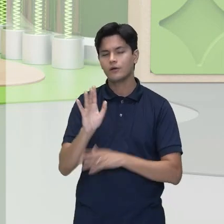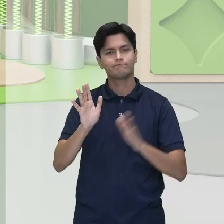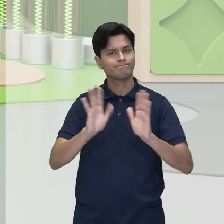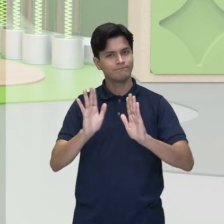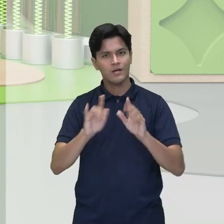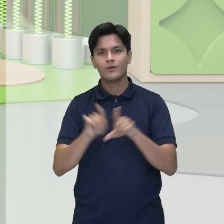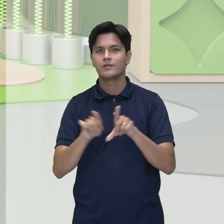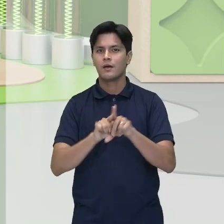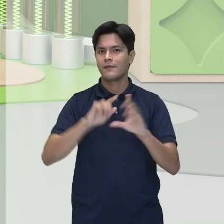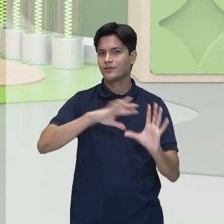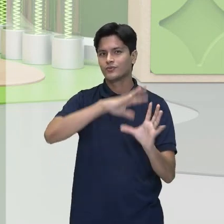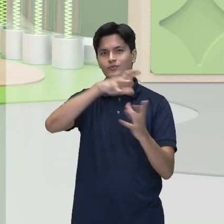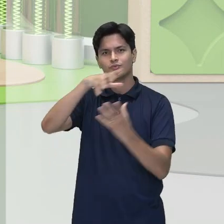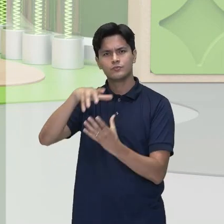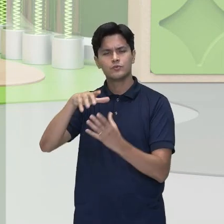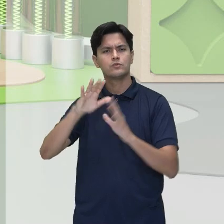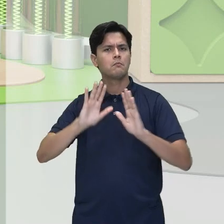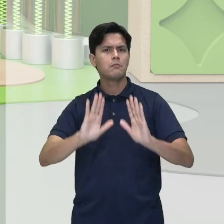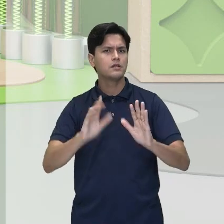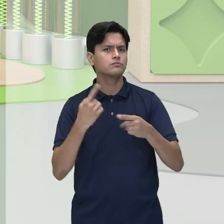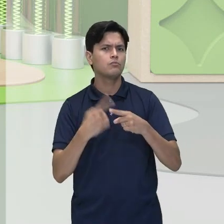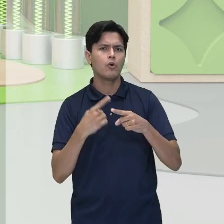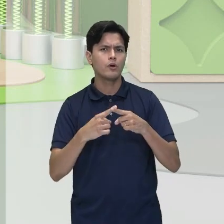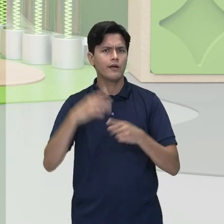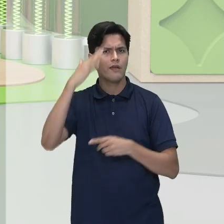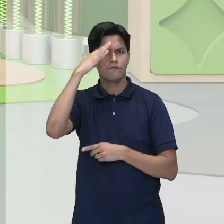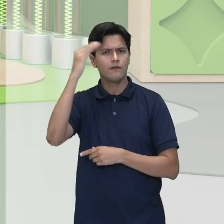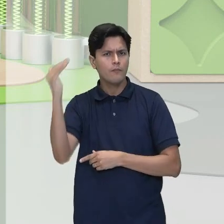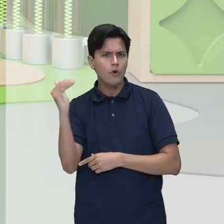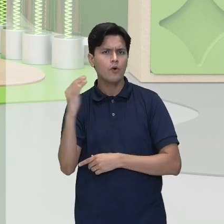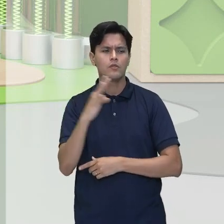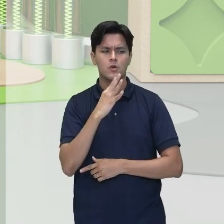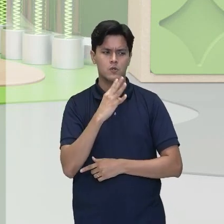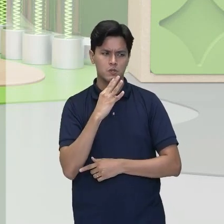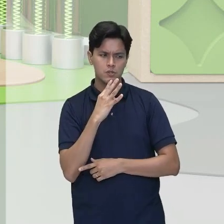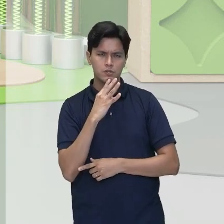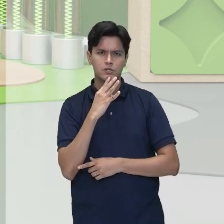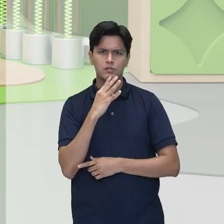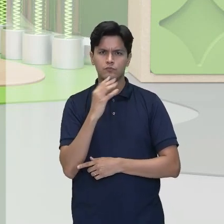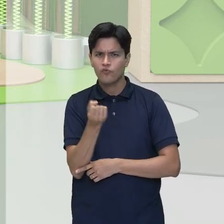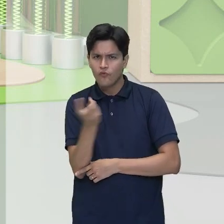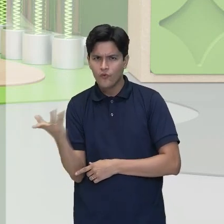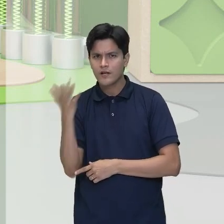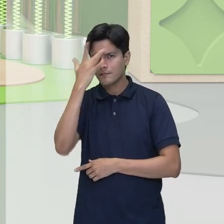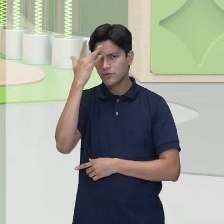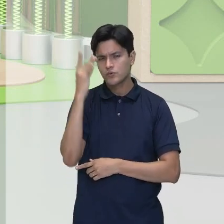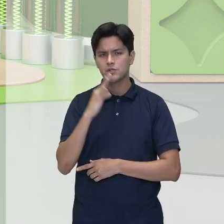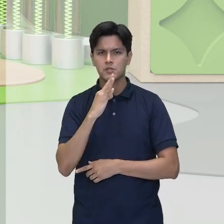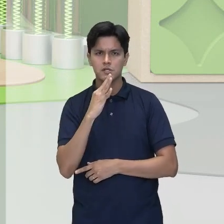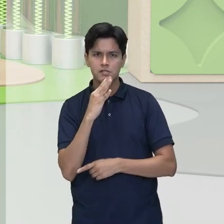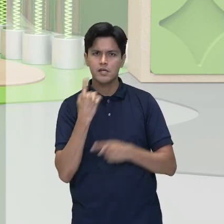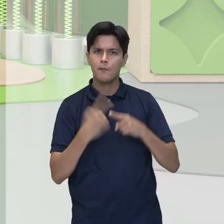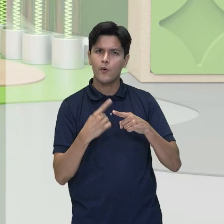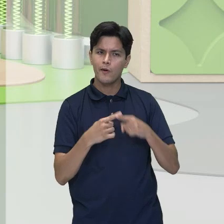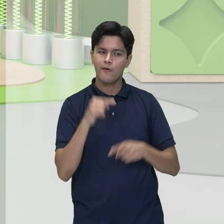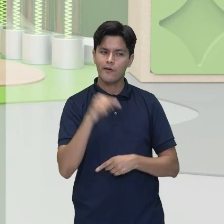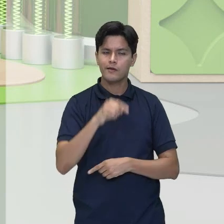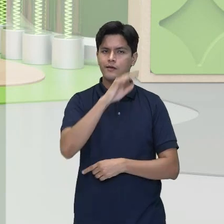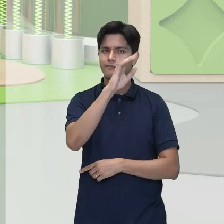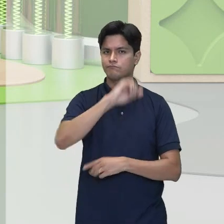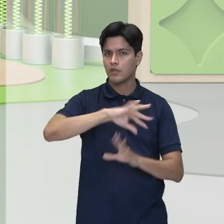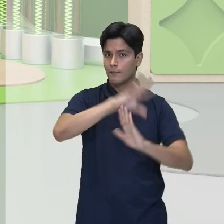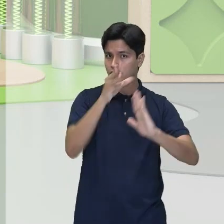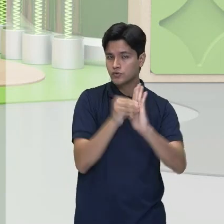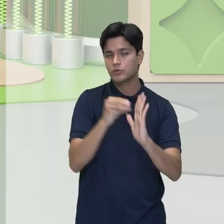tão conhecida, Porque a gente tem aí uma grande diversidade de seres vivos, E